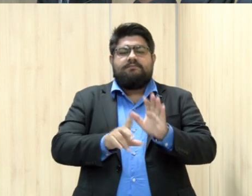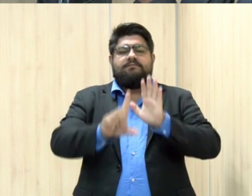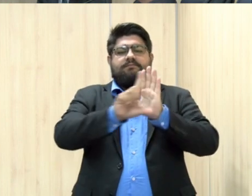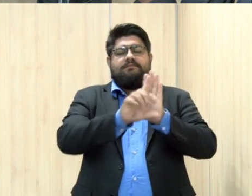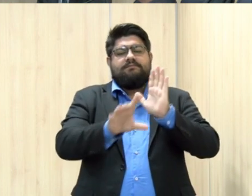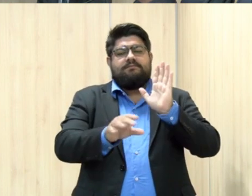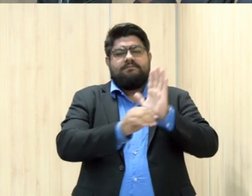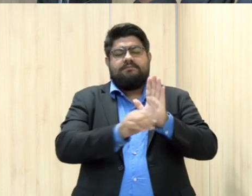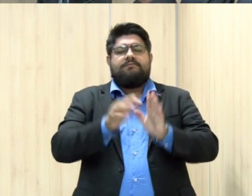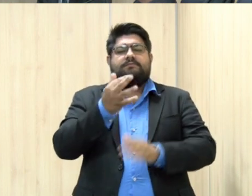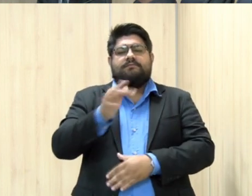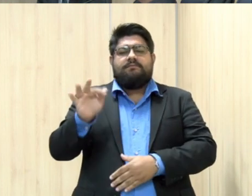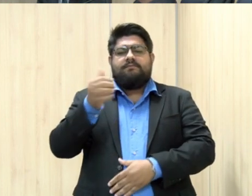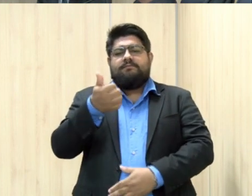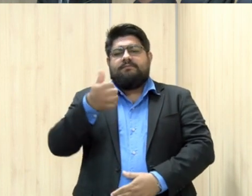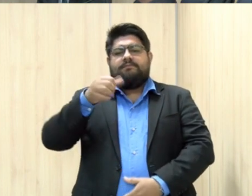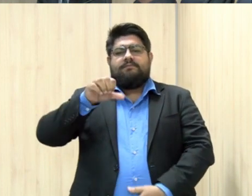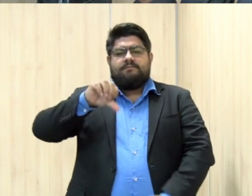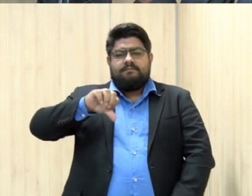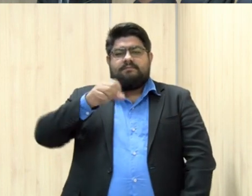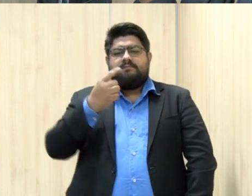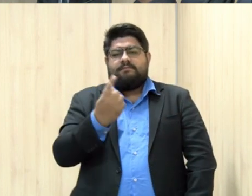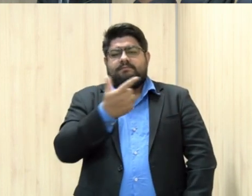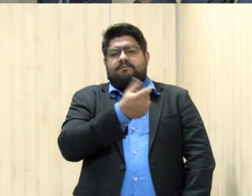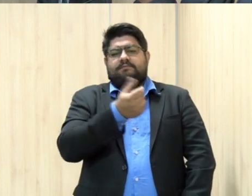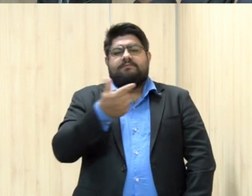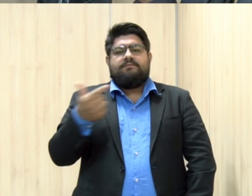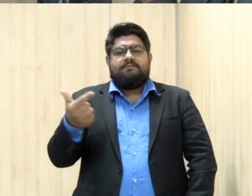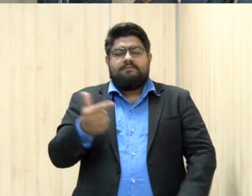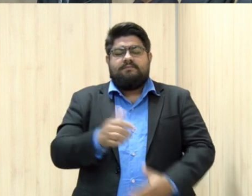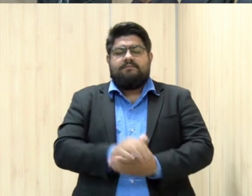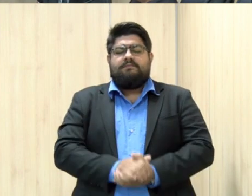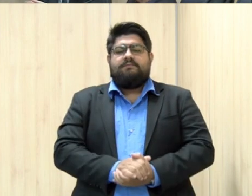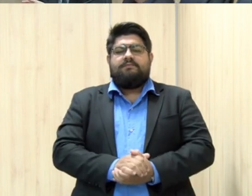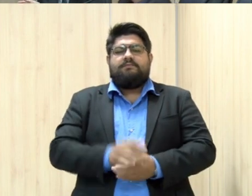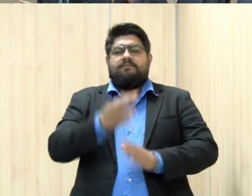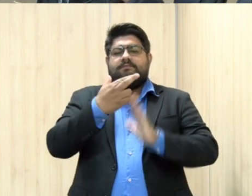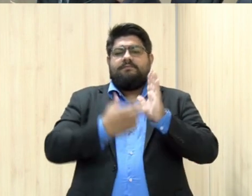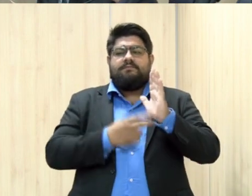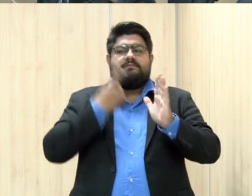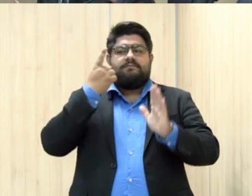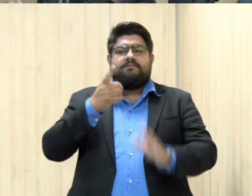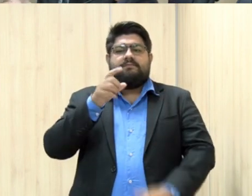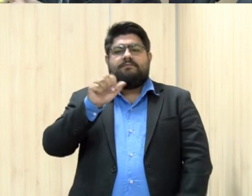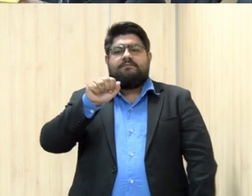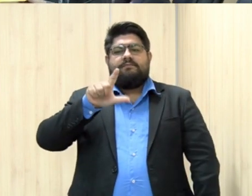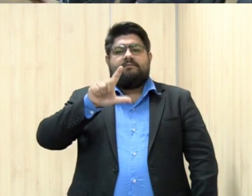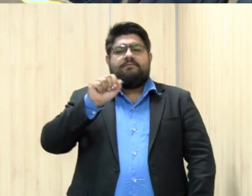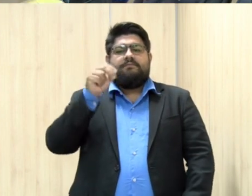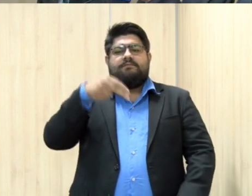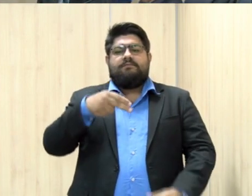termo da lei complementar Federal 191 de 2022 relatoria Deputado Alan Queiroz